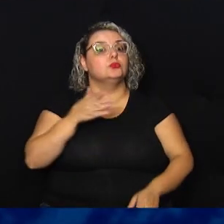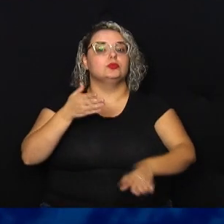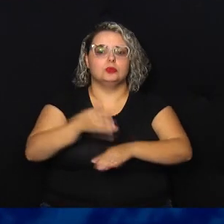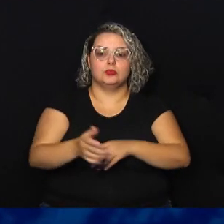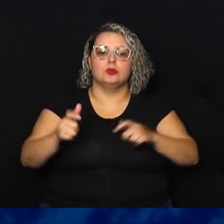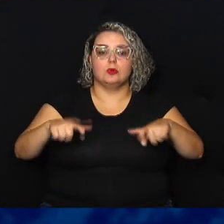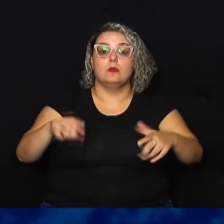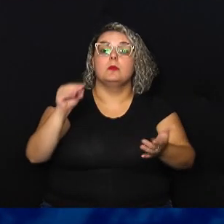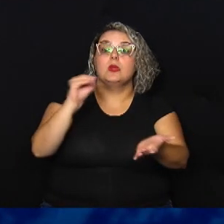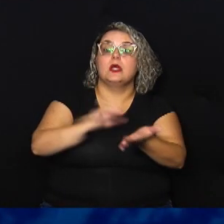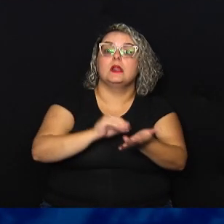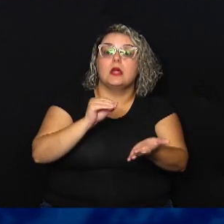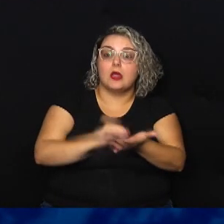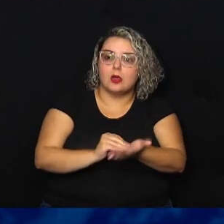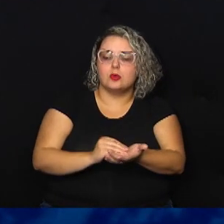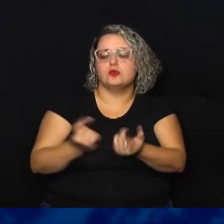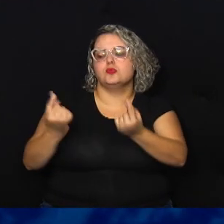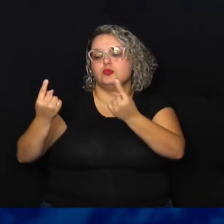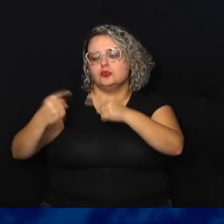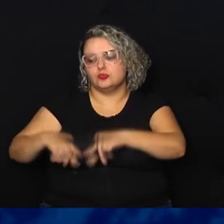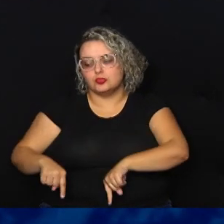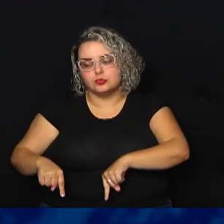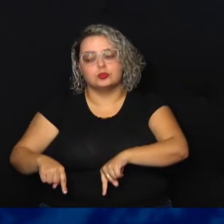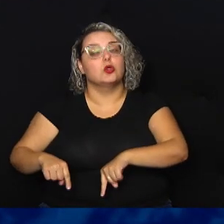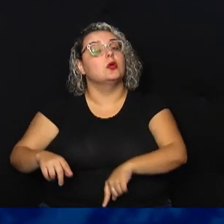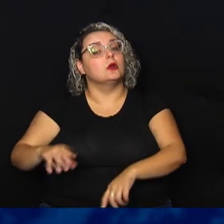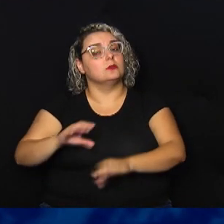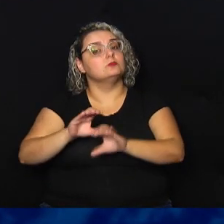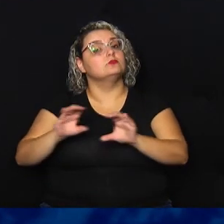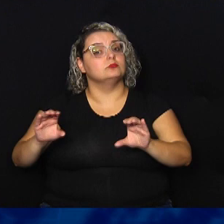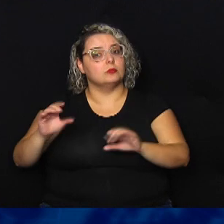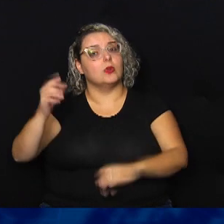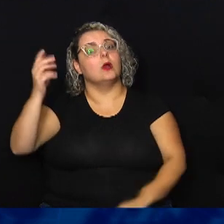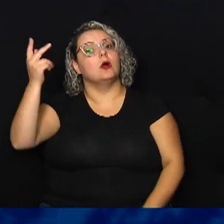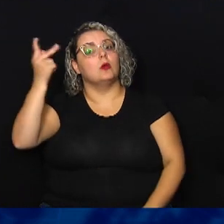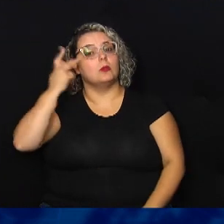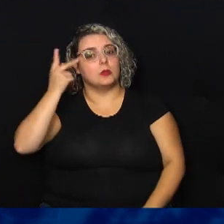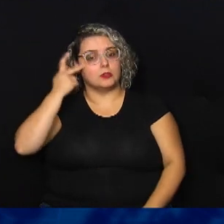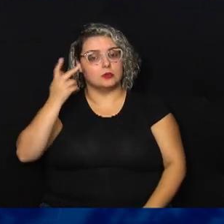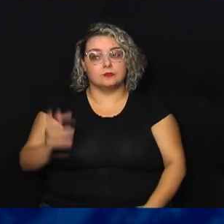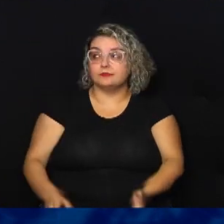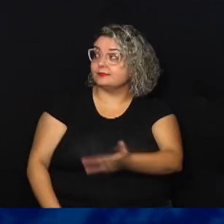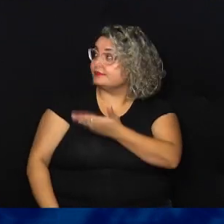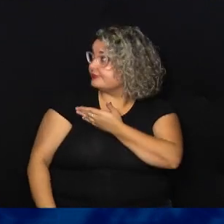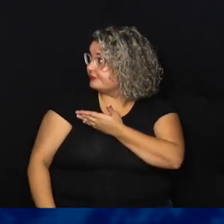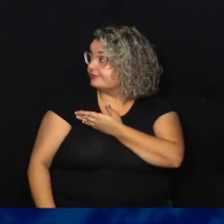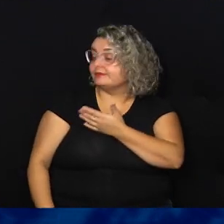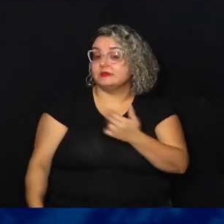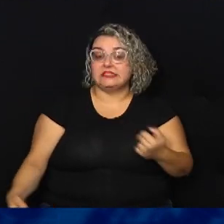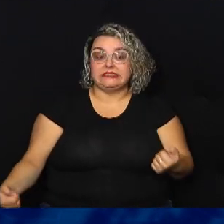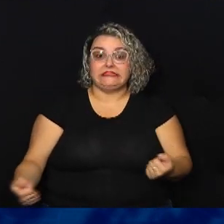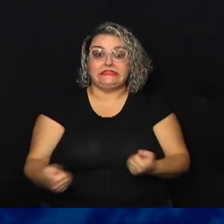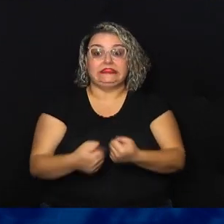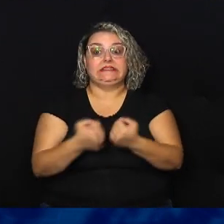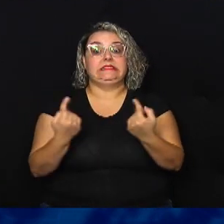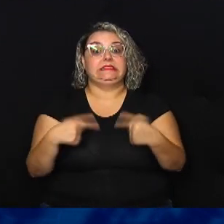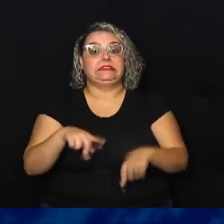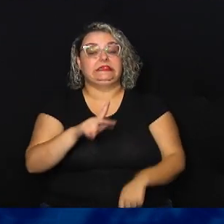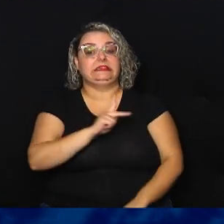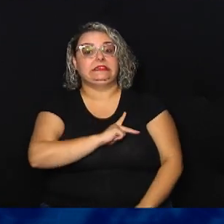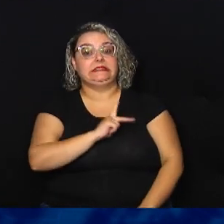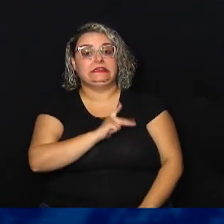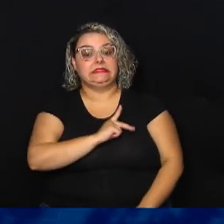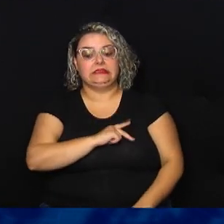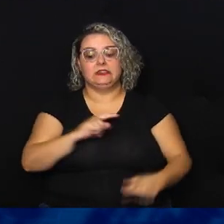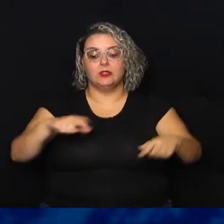pela última rodada do Campeonato Paulista. Você já vê aí na sua tela. Olha que duelo, hein? Contra o Palmeiras no